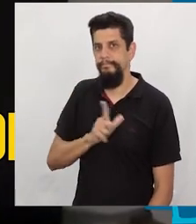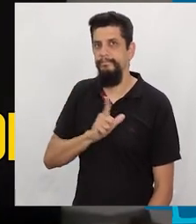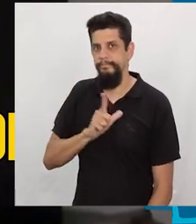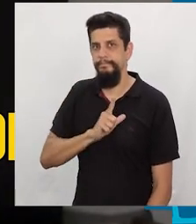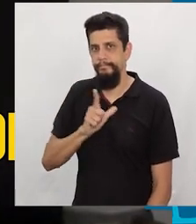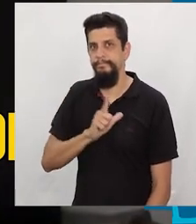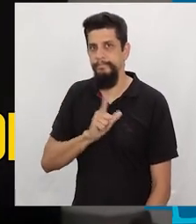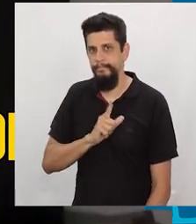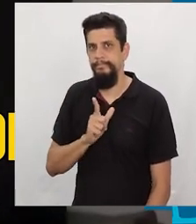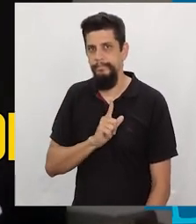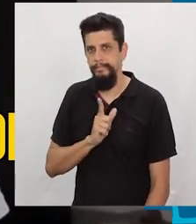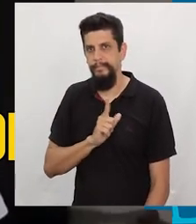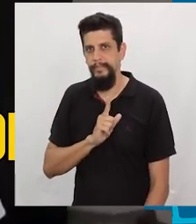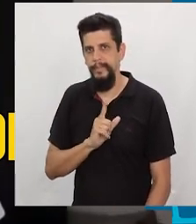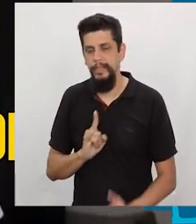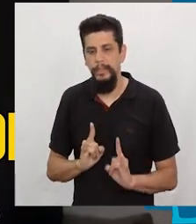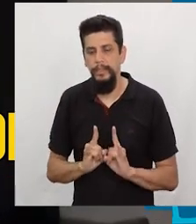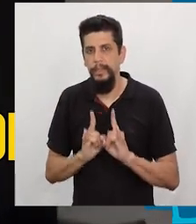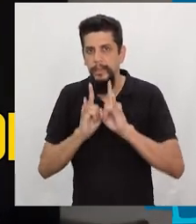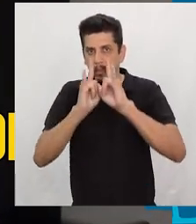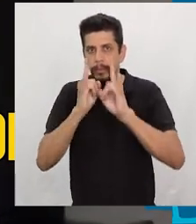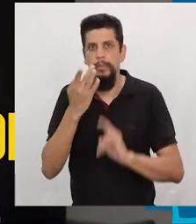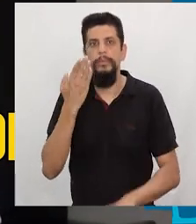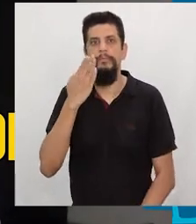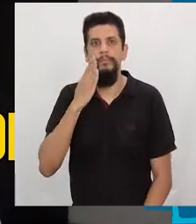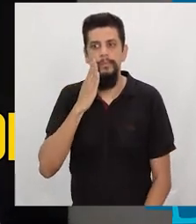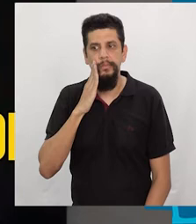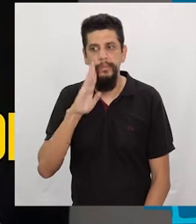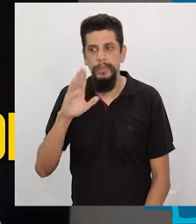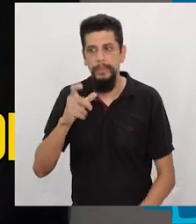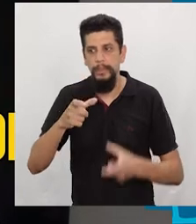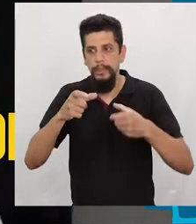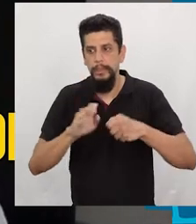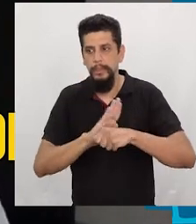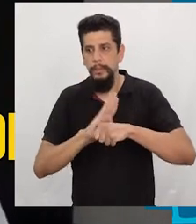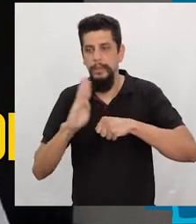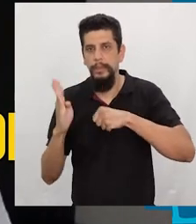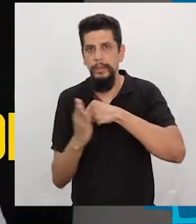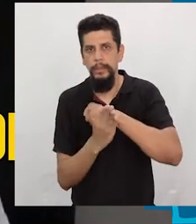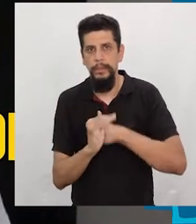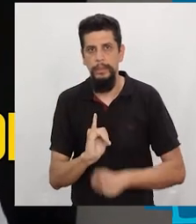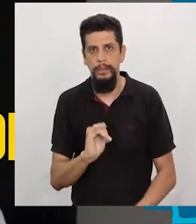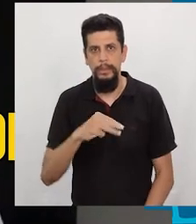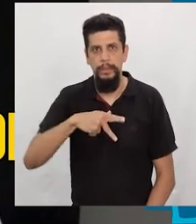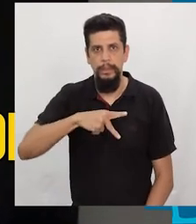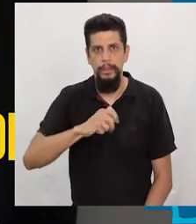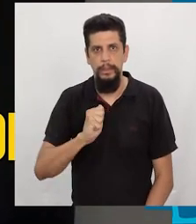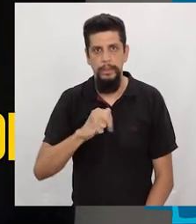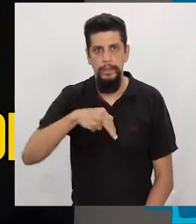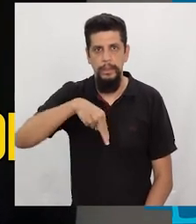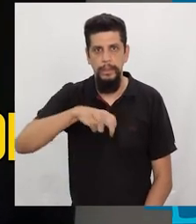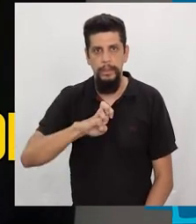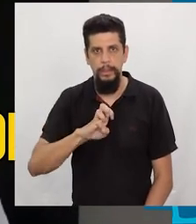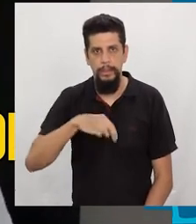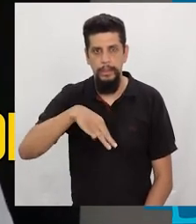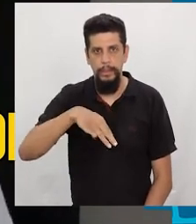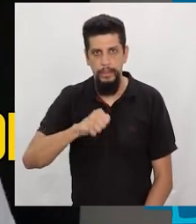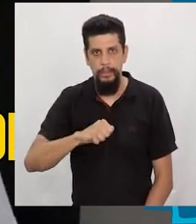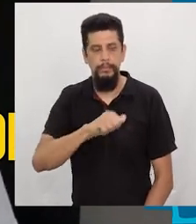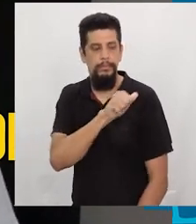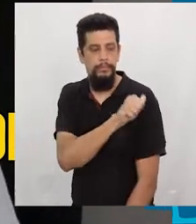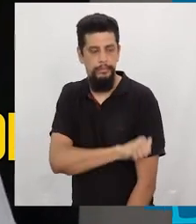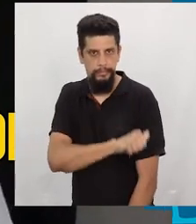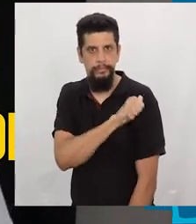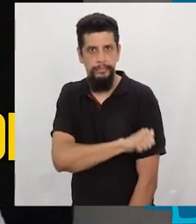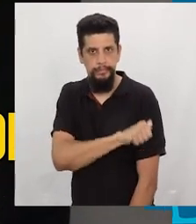existe o prédio, sabiam? É um prédio azul que fica no bairro de Ipanema, perto da Lagoa Rodrigo de Freitas, no